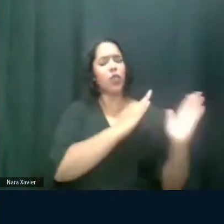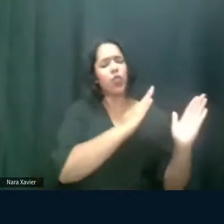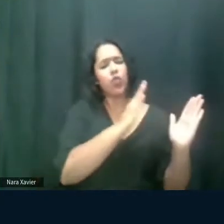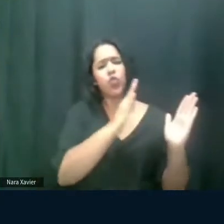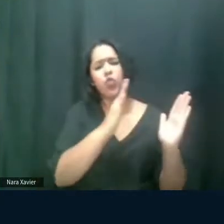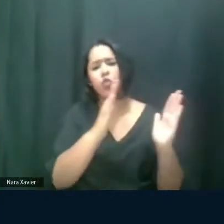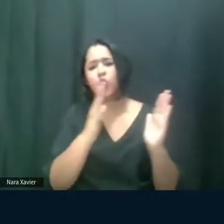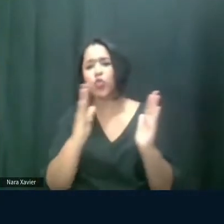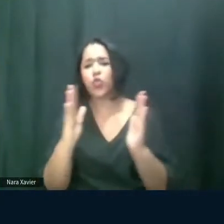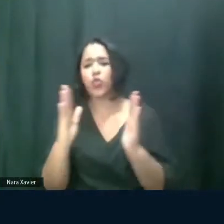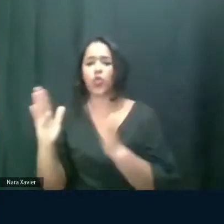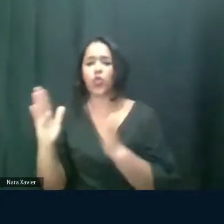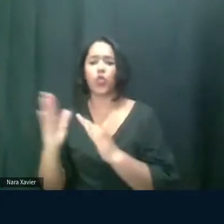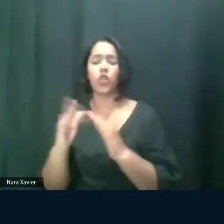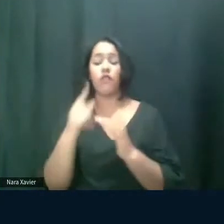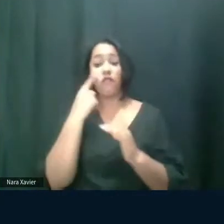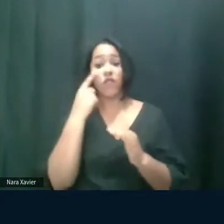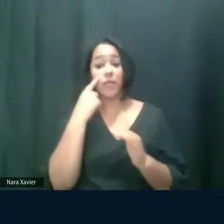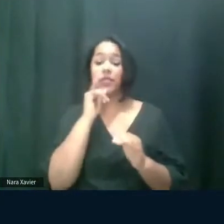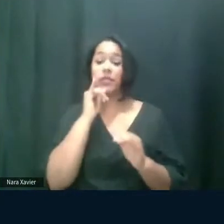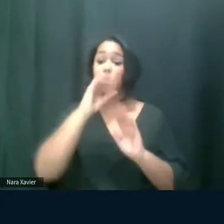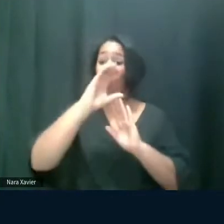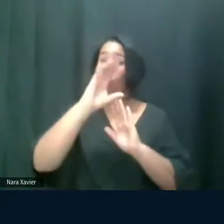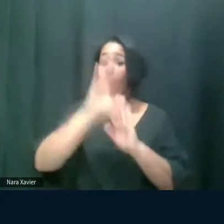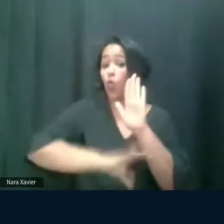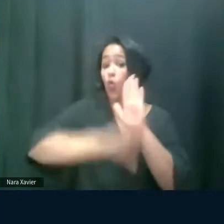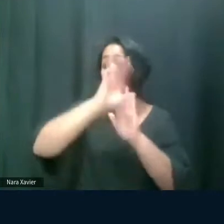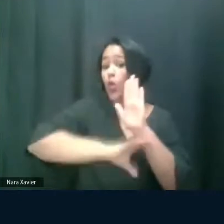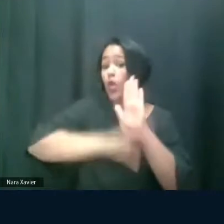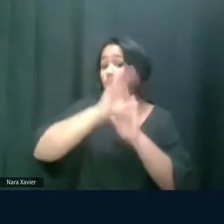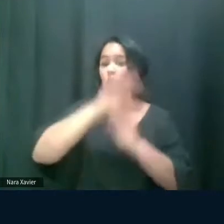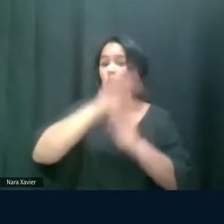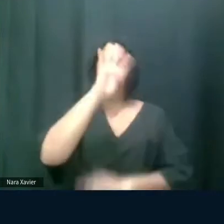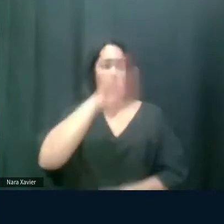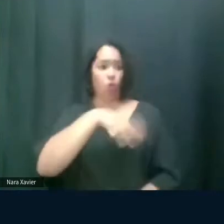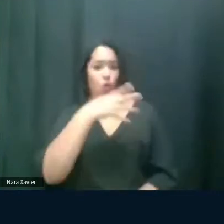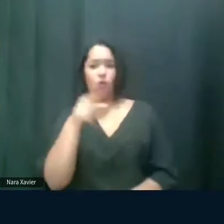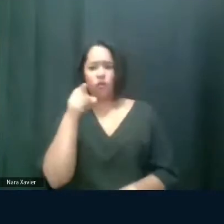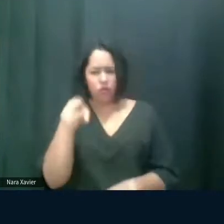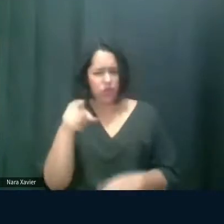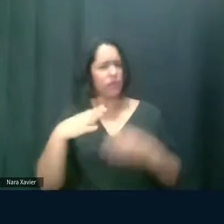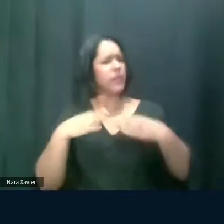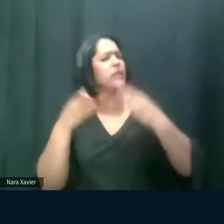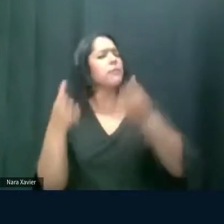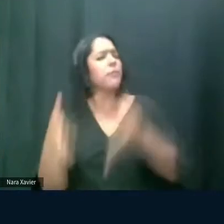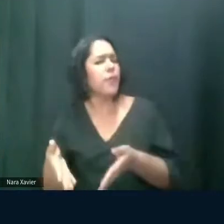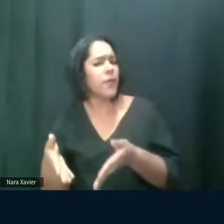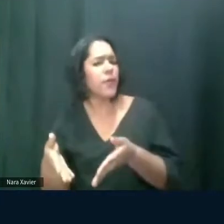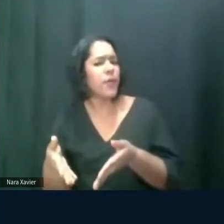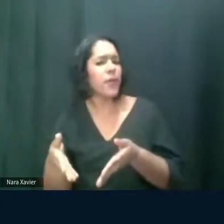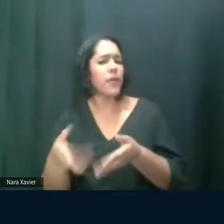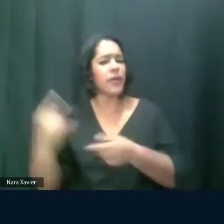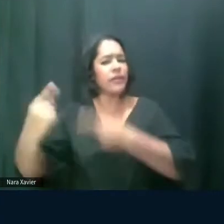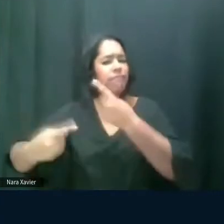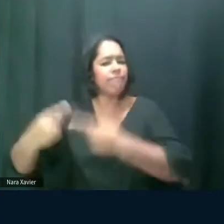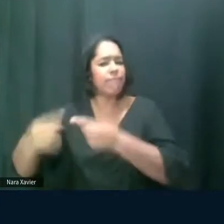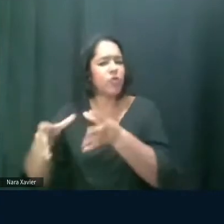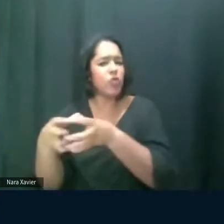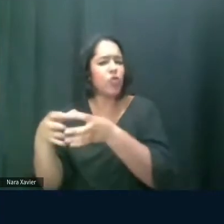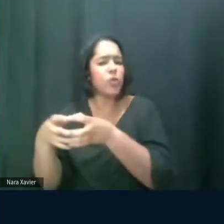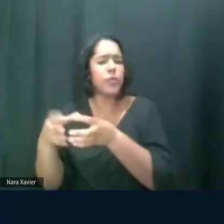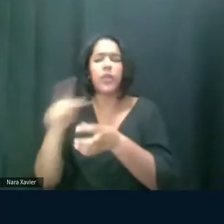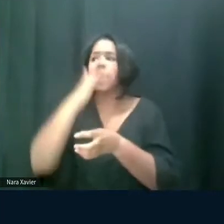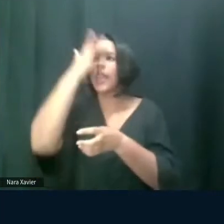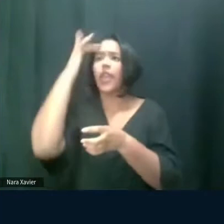nos aspectos curriculares. Você participou das discussões, por exemplo, quem estava ali junto definindo essas